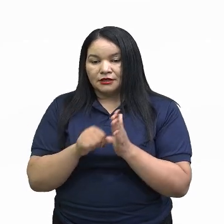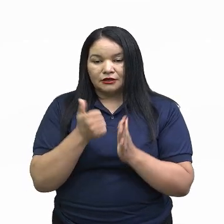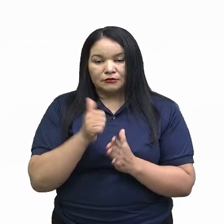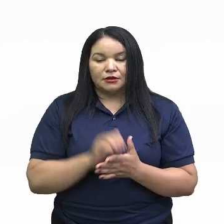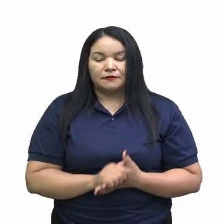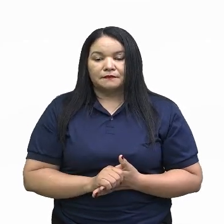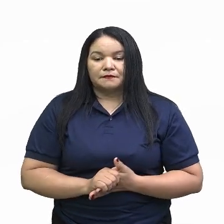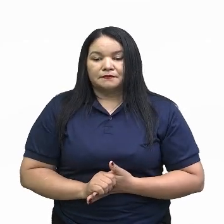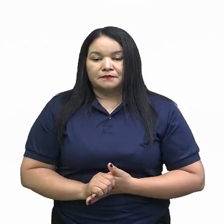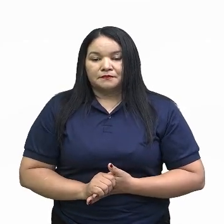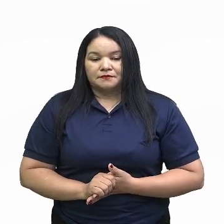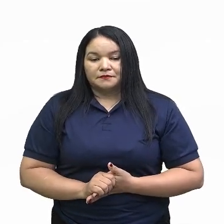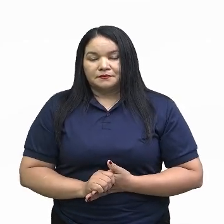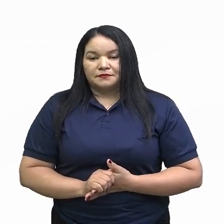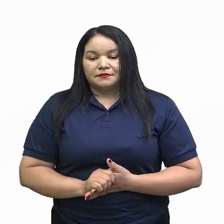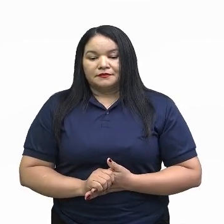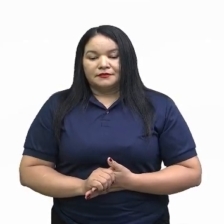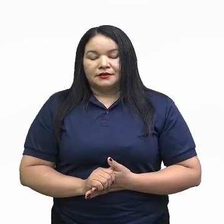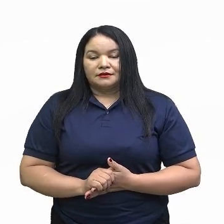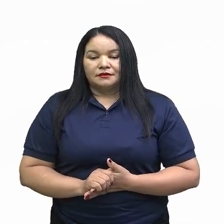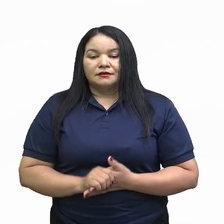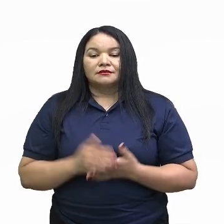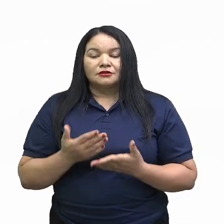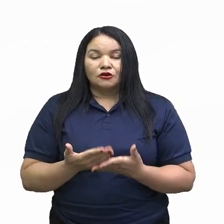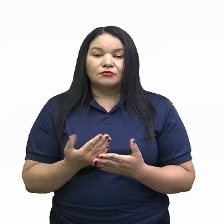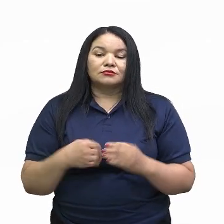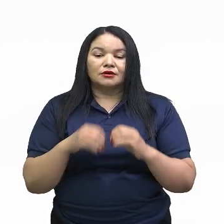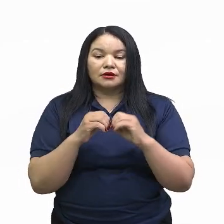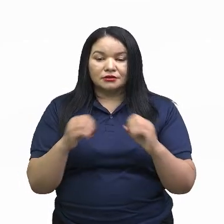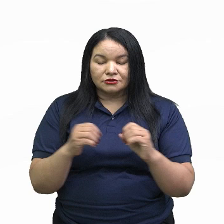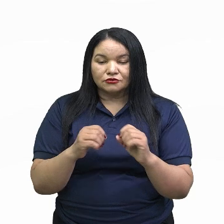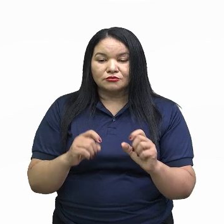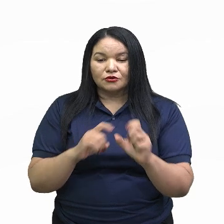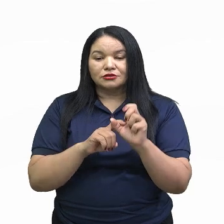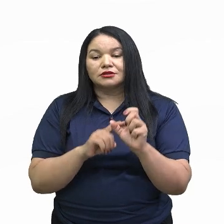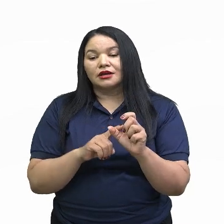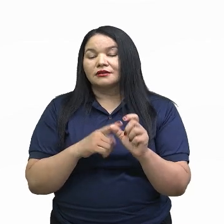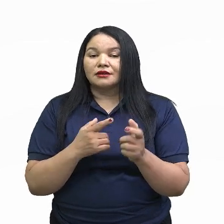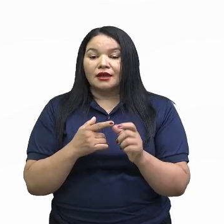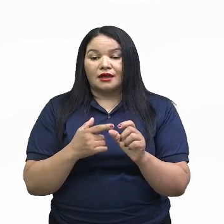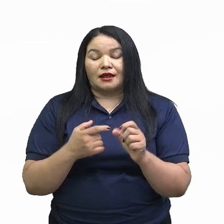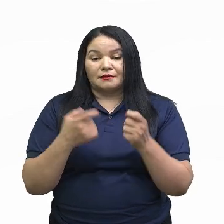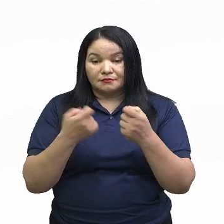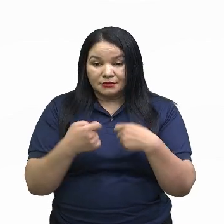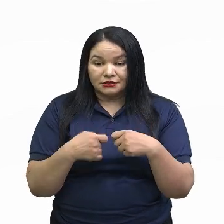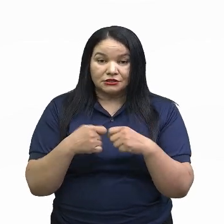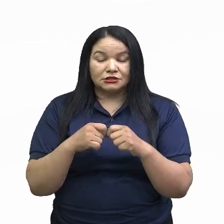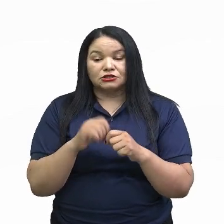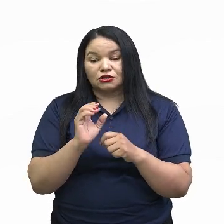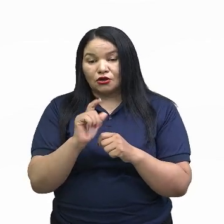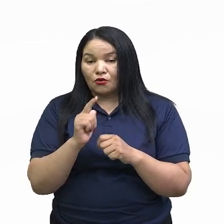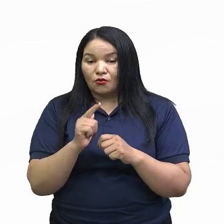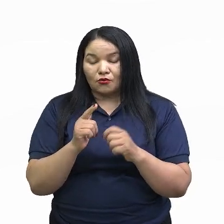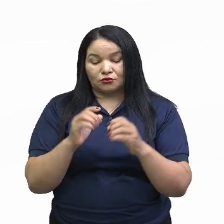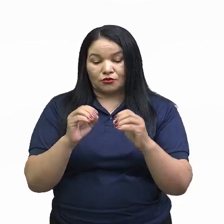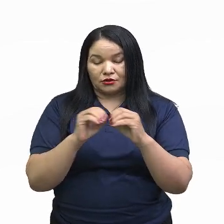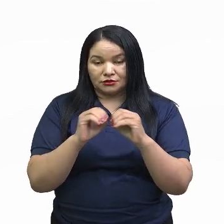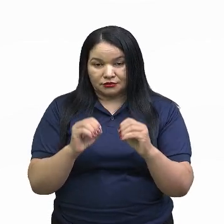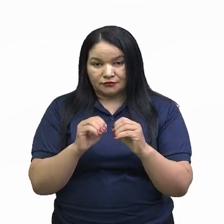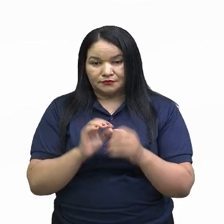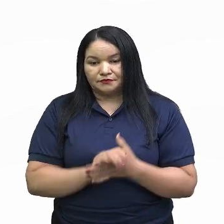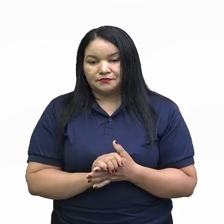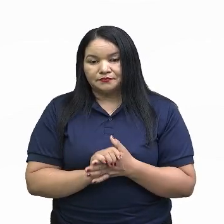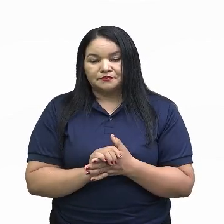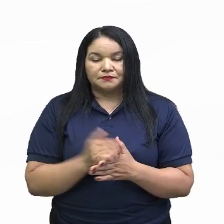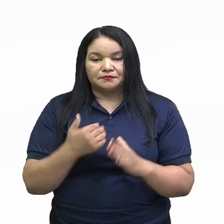classificação. Então, como eu já disse, orações subordinadas há uma relação de dependência entre as orações. Vamos aí à